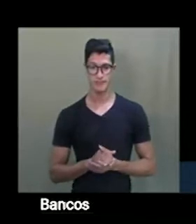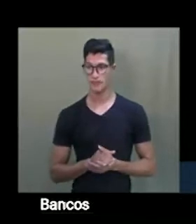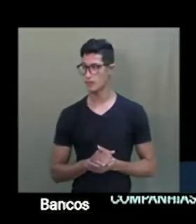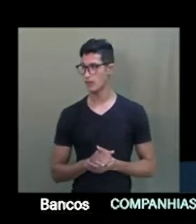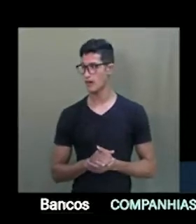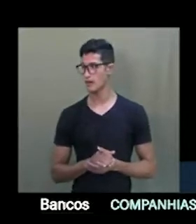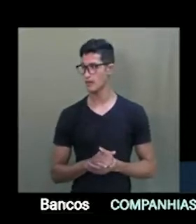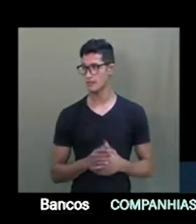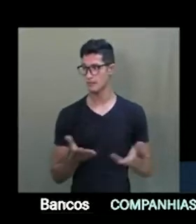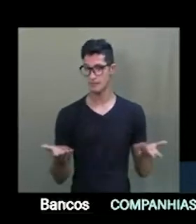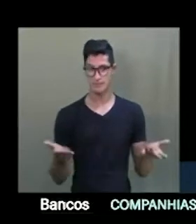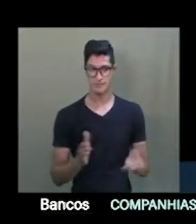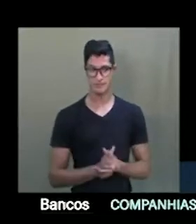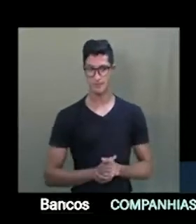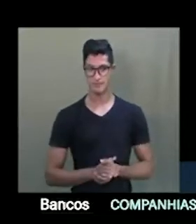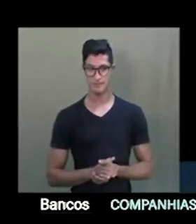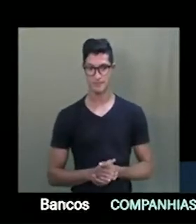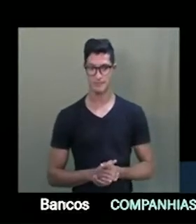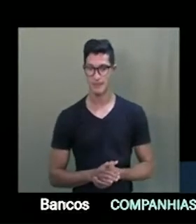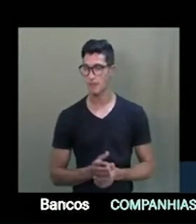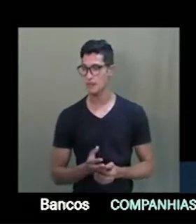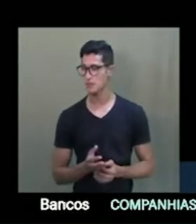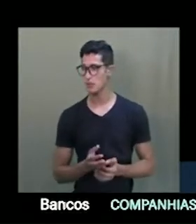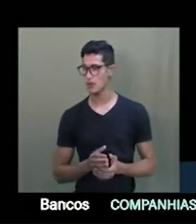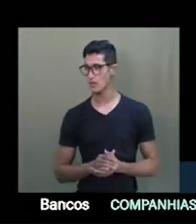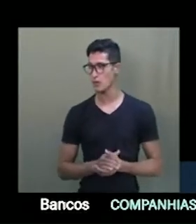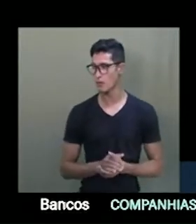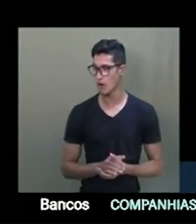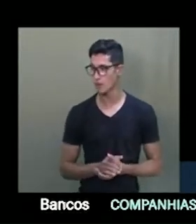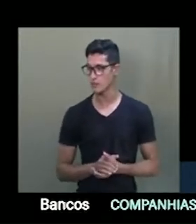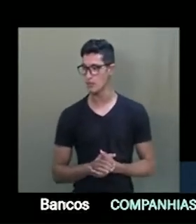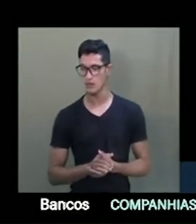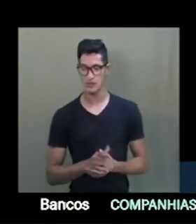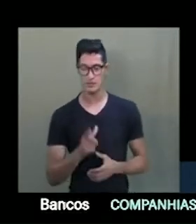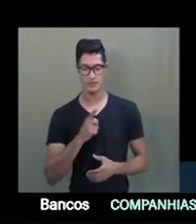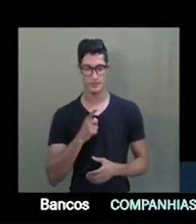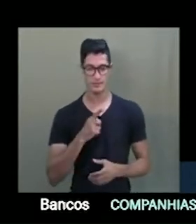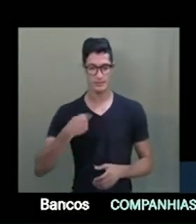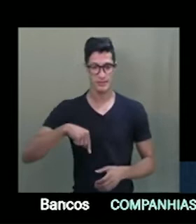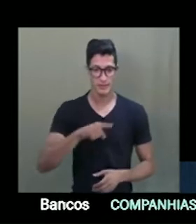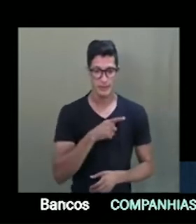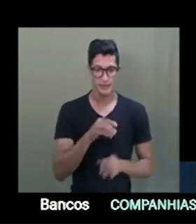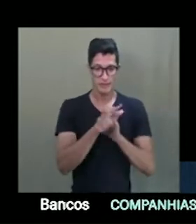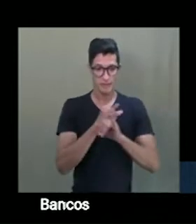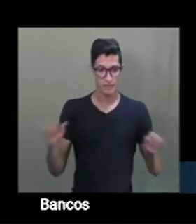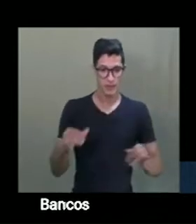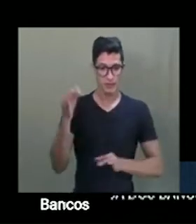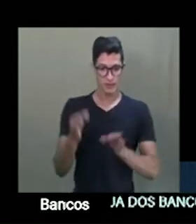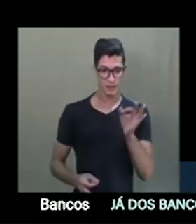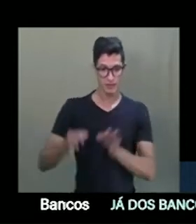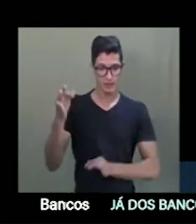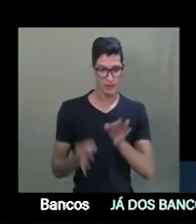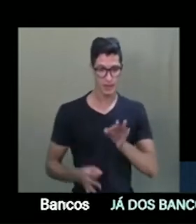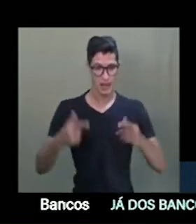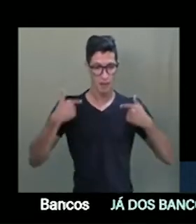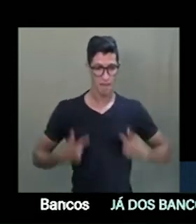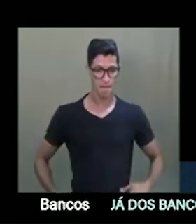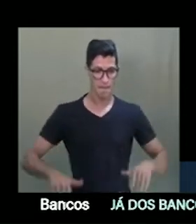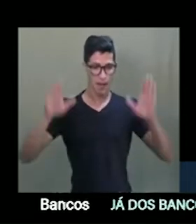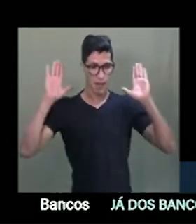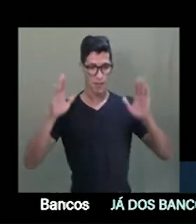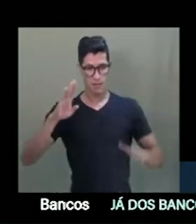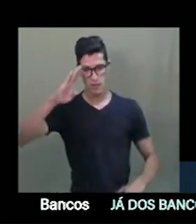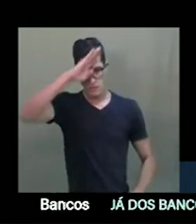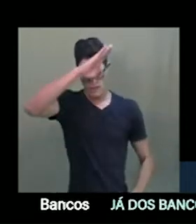imóveis. E está tudo bem, está tudo bem. Então a justiça é parcial, eu vou dizer que a justiça é parcial a favor de